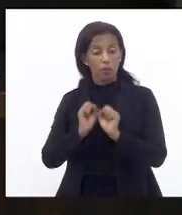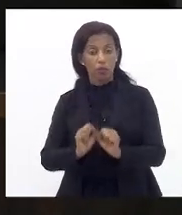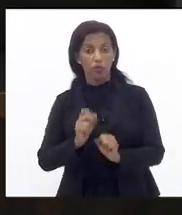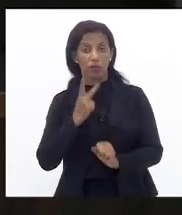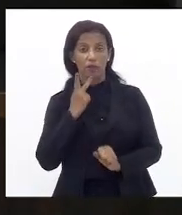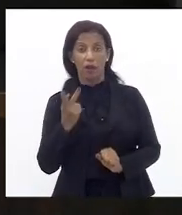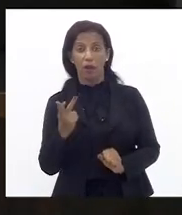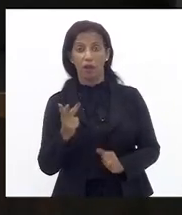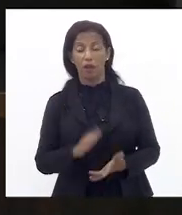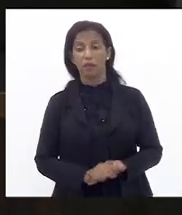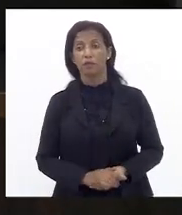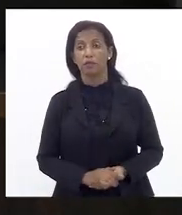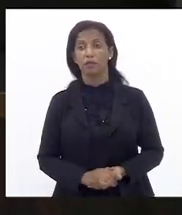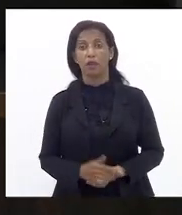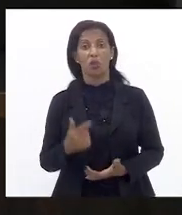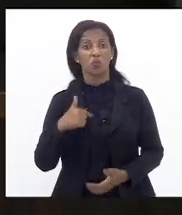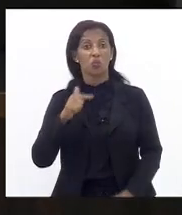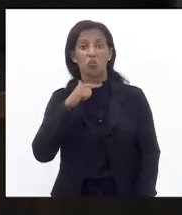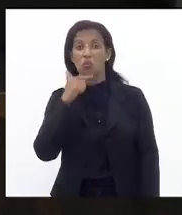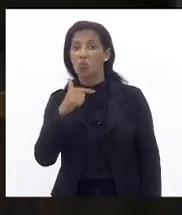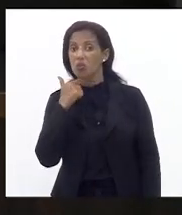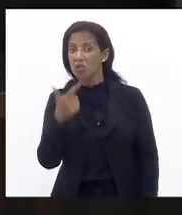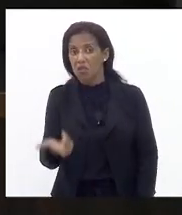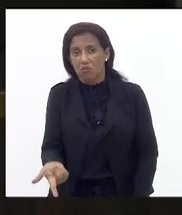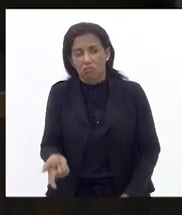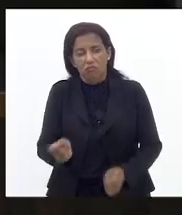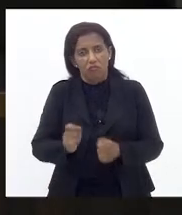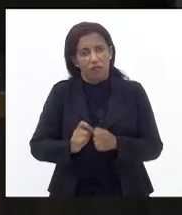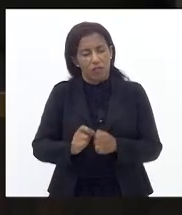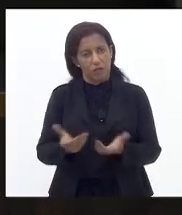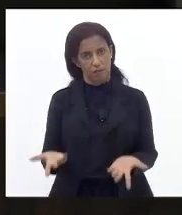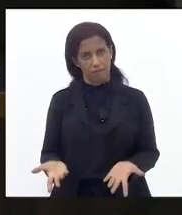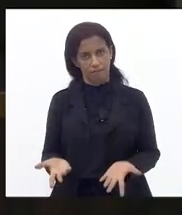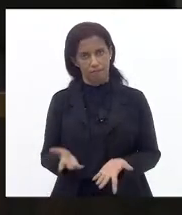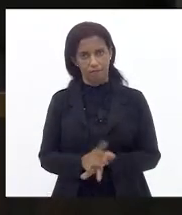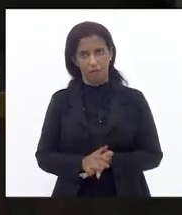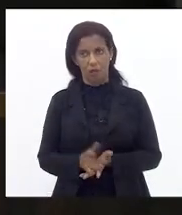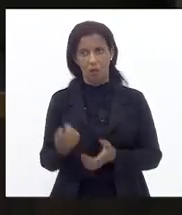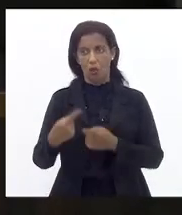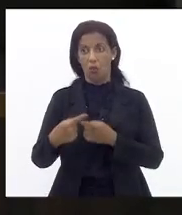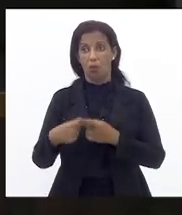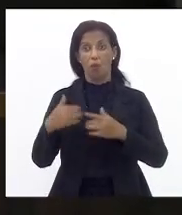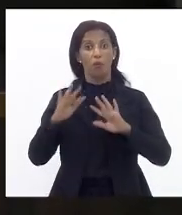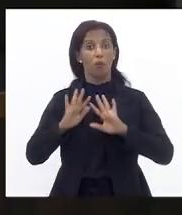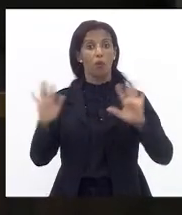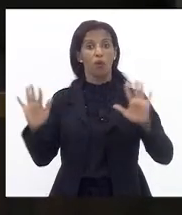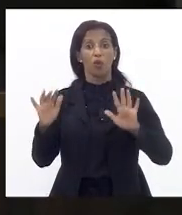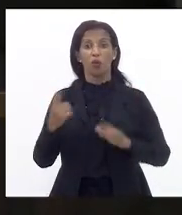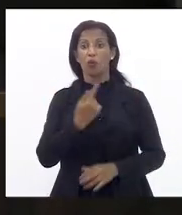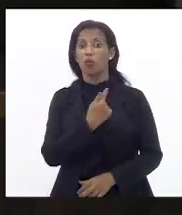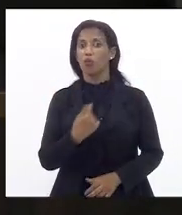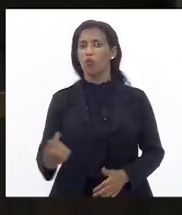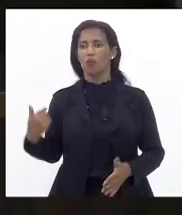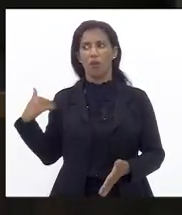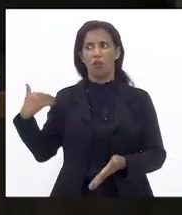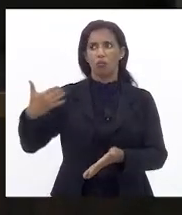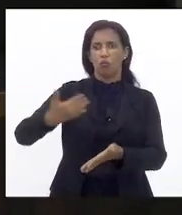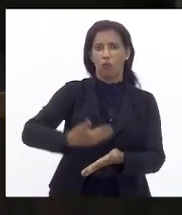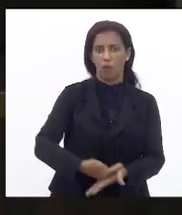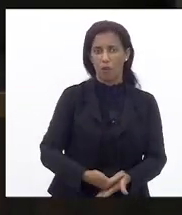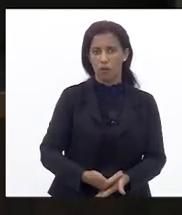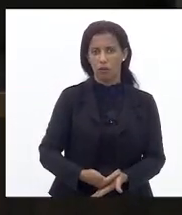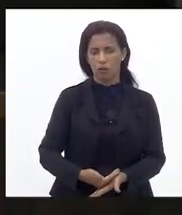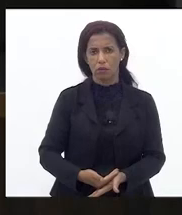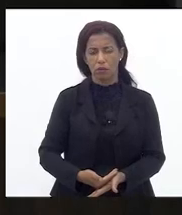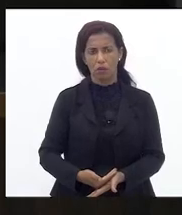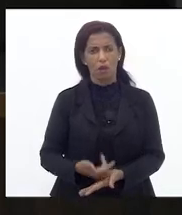poderia dizer até poderia dizer não consegui fazer porque não sou não fui o governador desde o início mas não